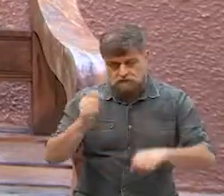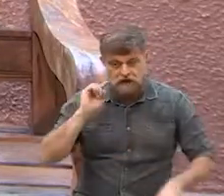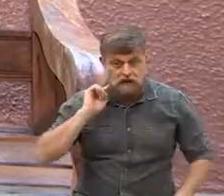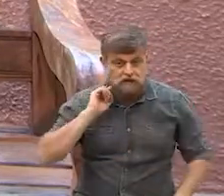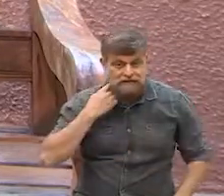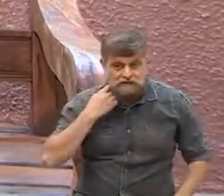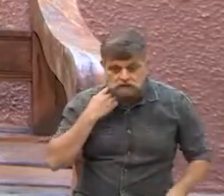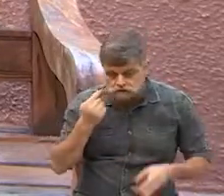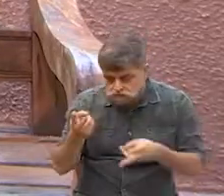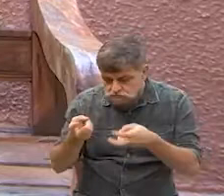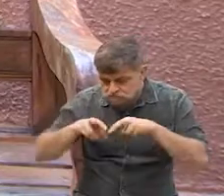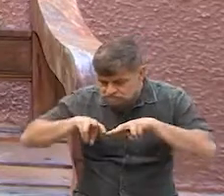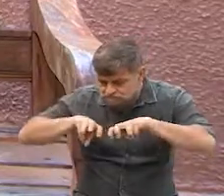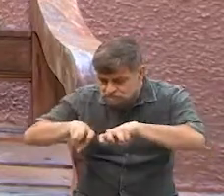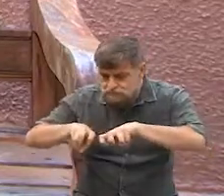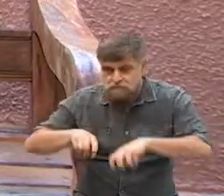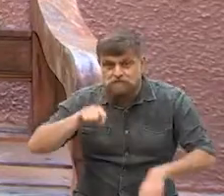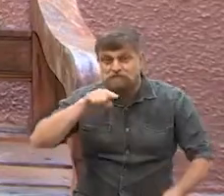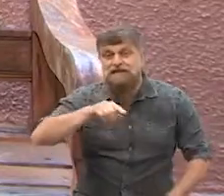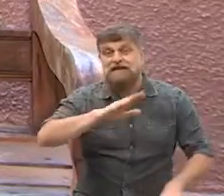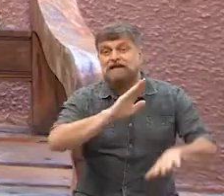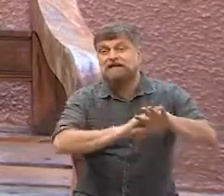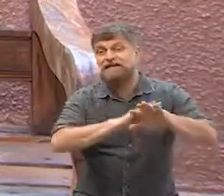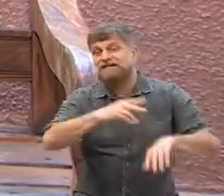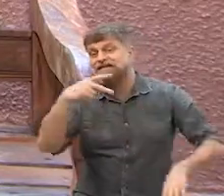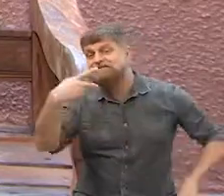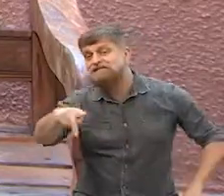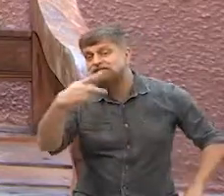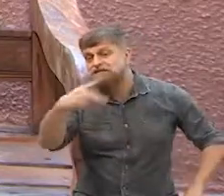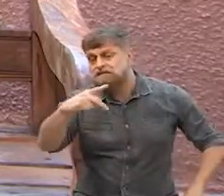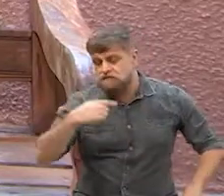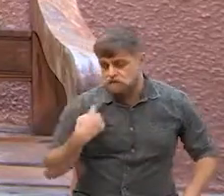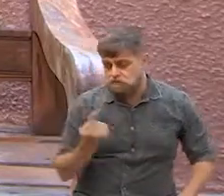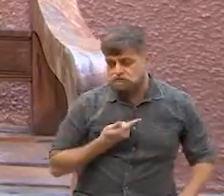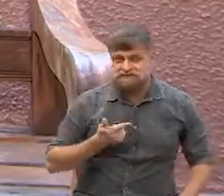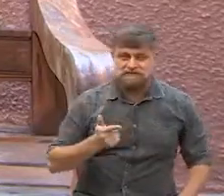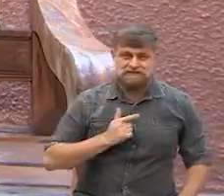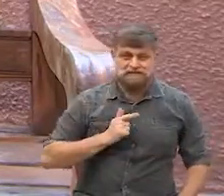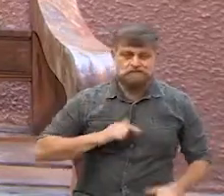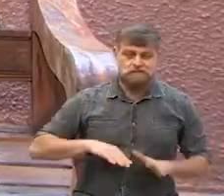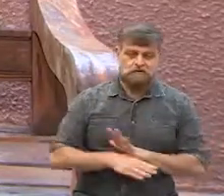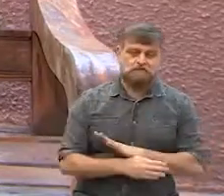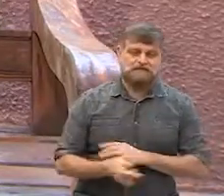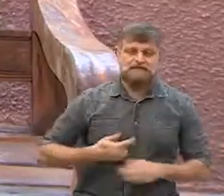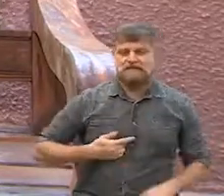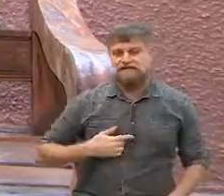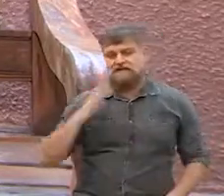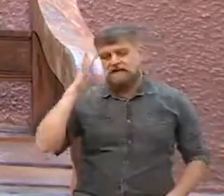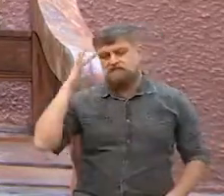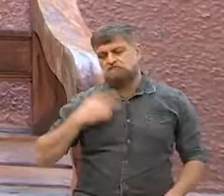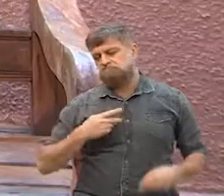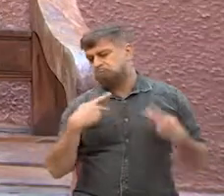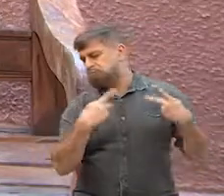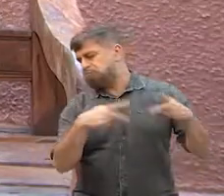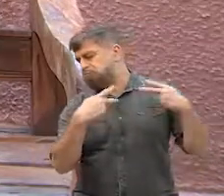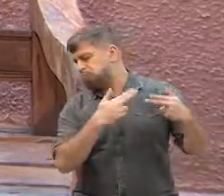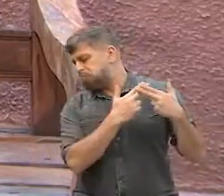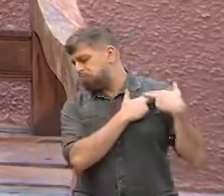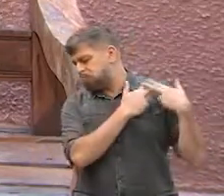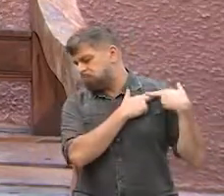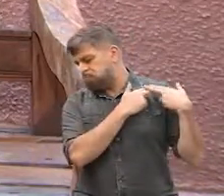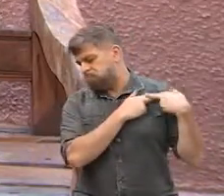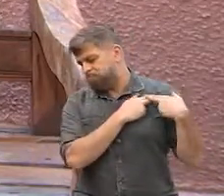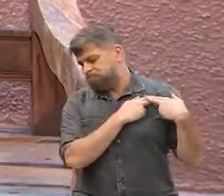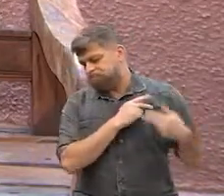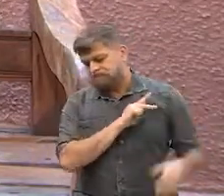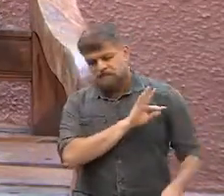lixo, porque ele é seu. Nós temos uma mania de achar que isso é responsabilidade do